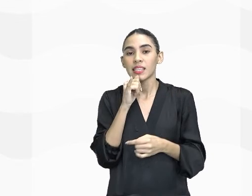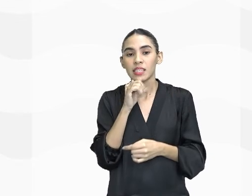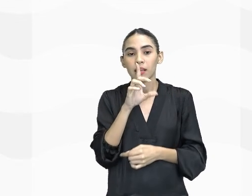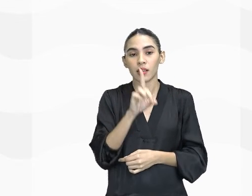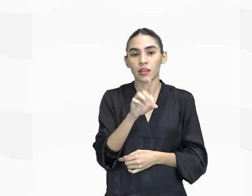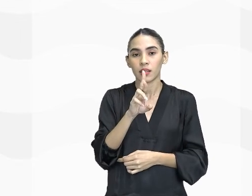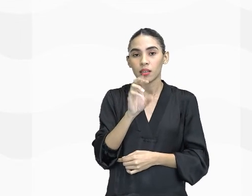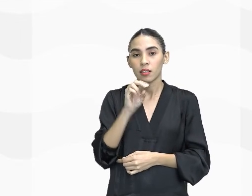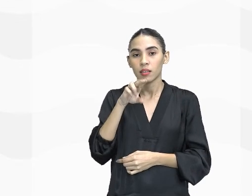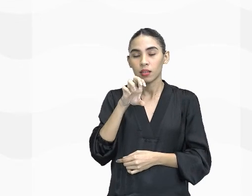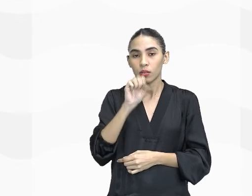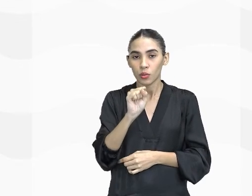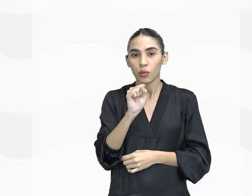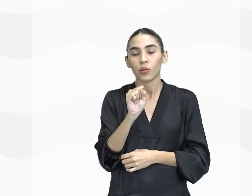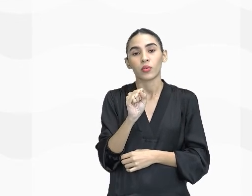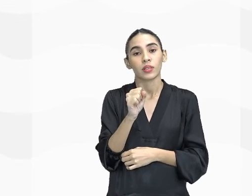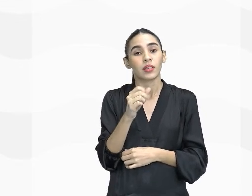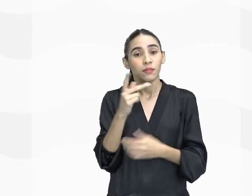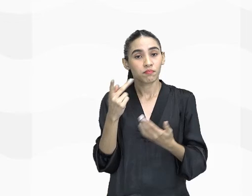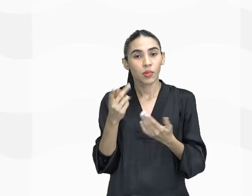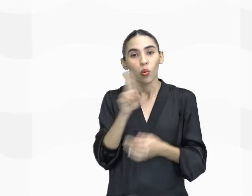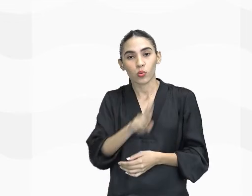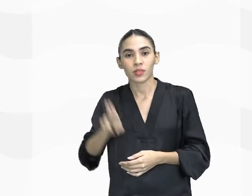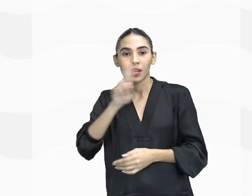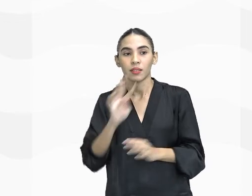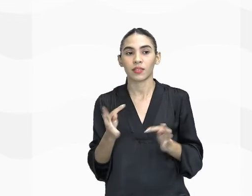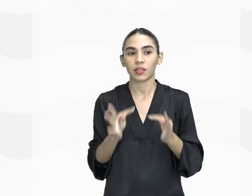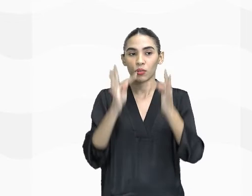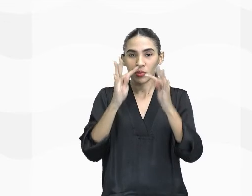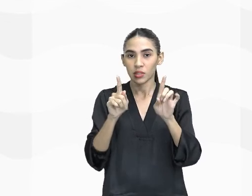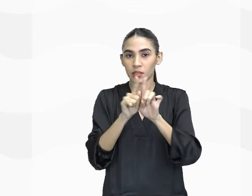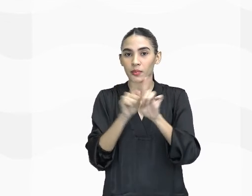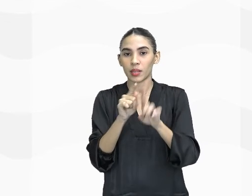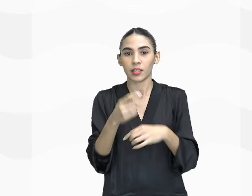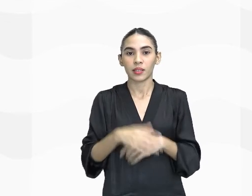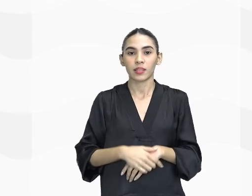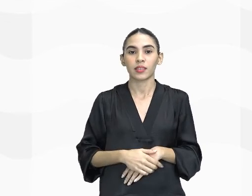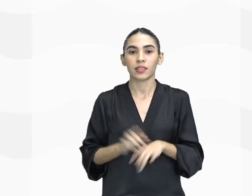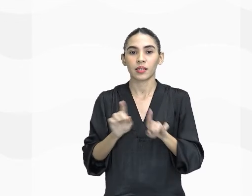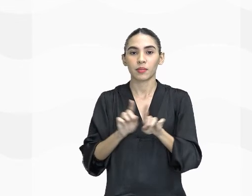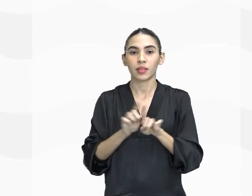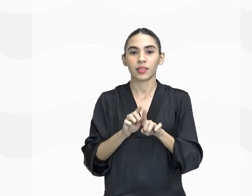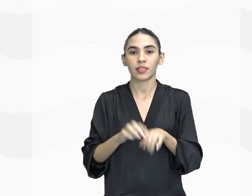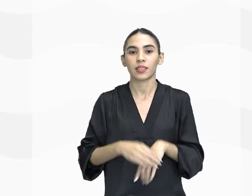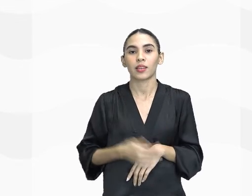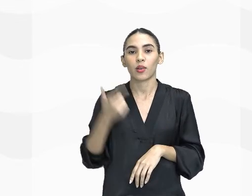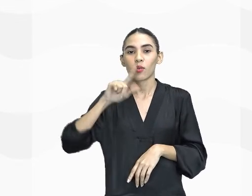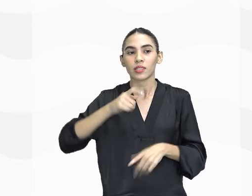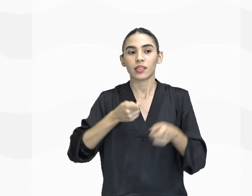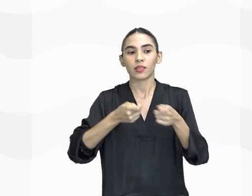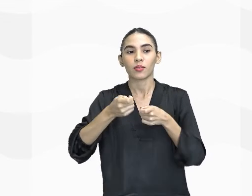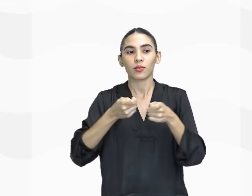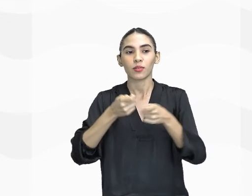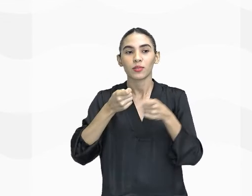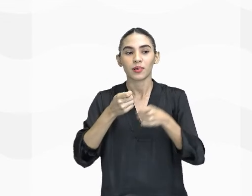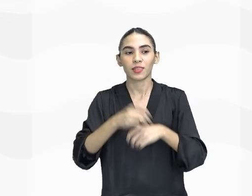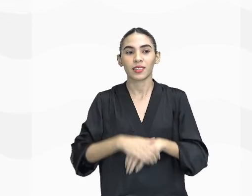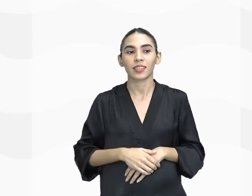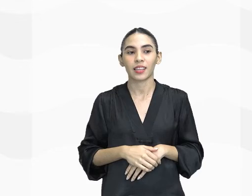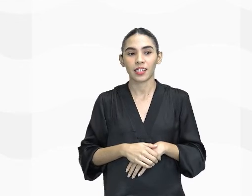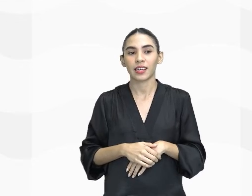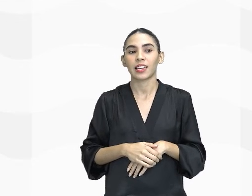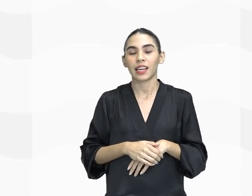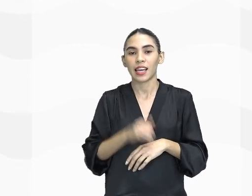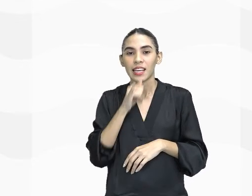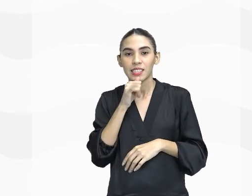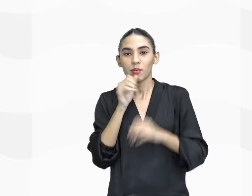drones, né, que são realidades aí da tecnologia, que são equipamentos ali que as pessoas conseguem controlar, né, a partir de um controle remoto, e